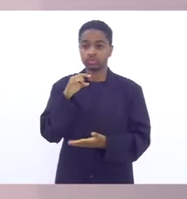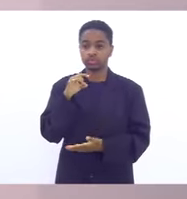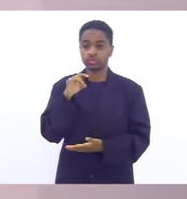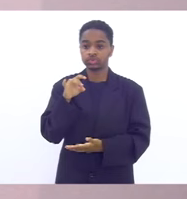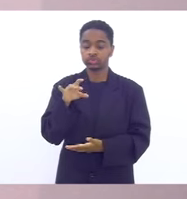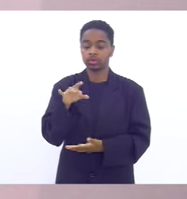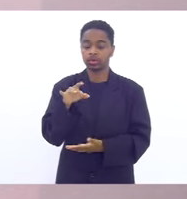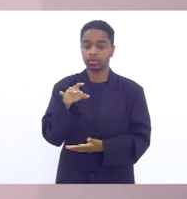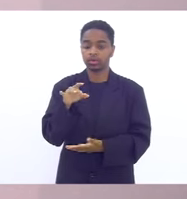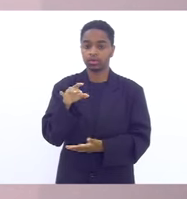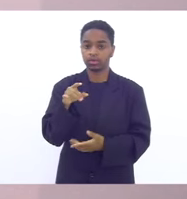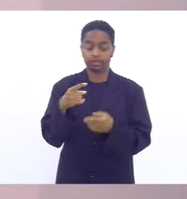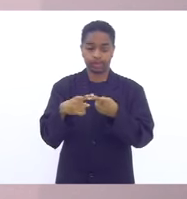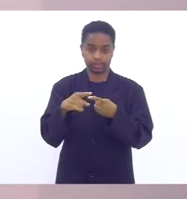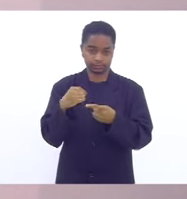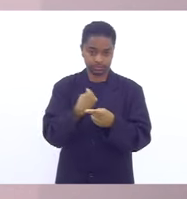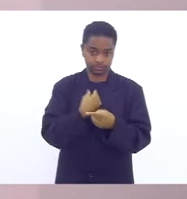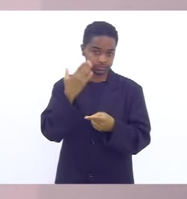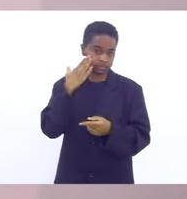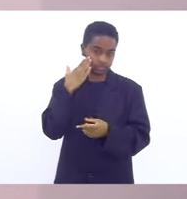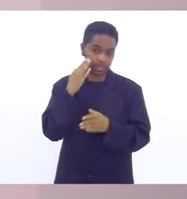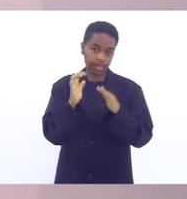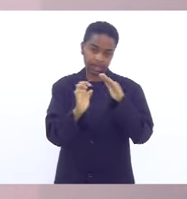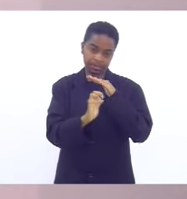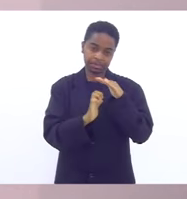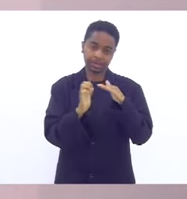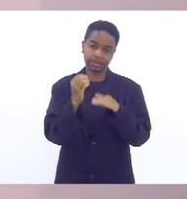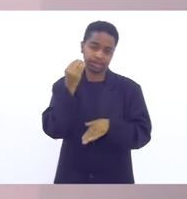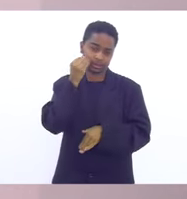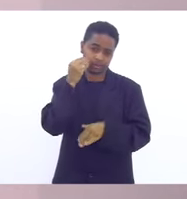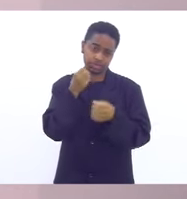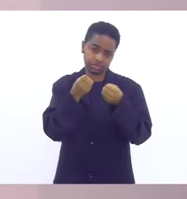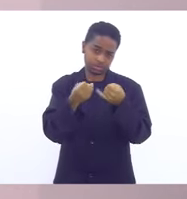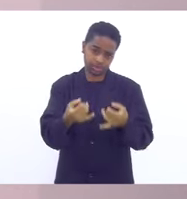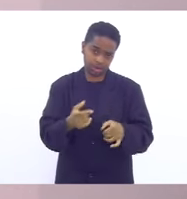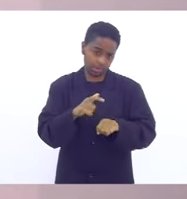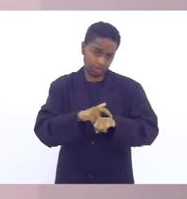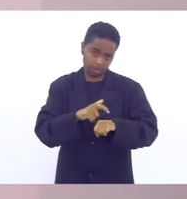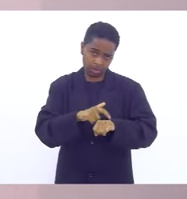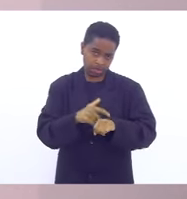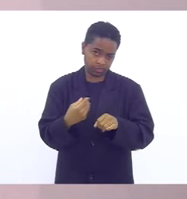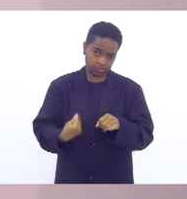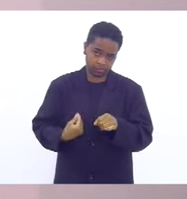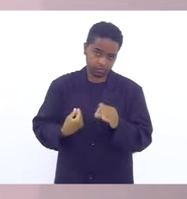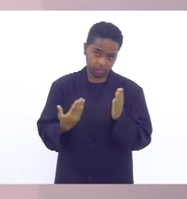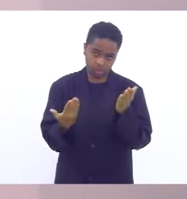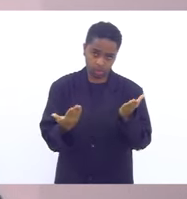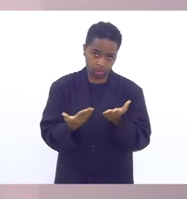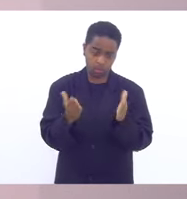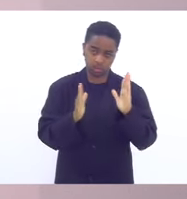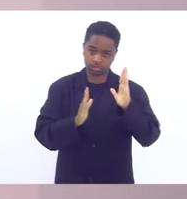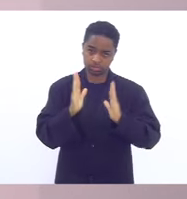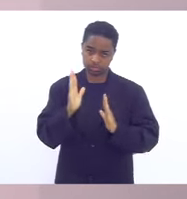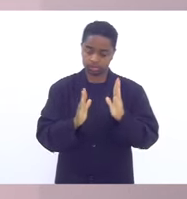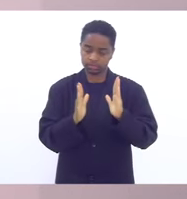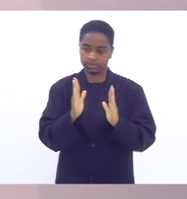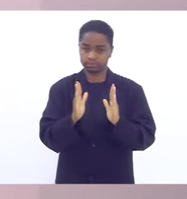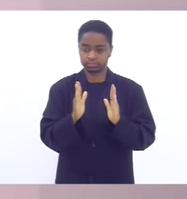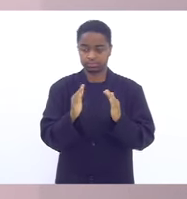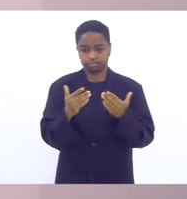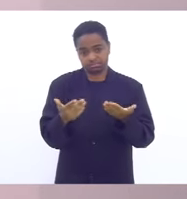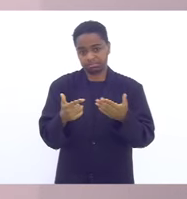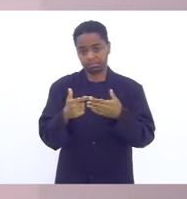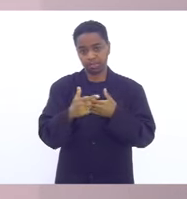empresa ela vai tentar justificar o momento que vive, a conjuntura que vive. O